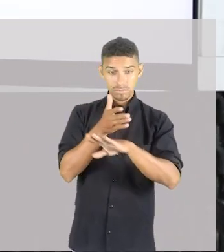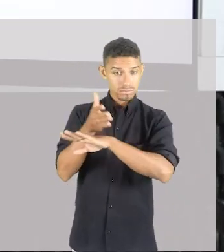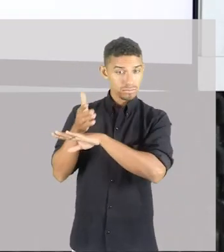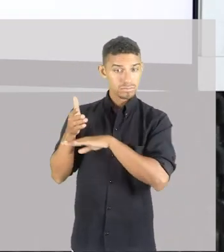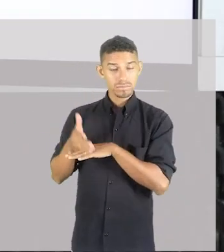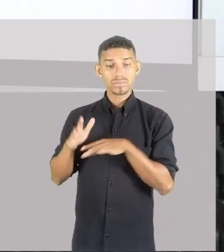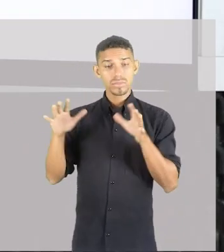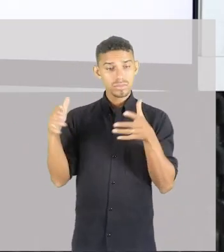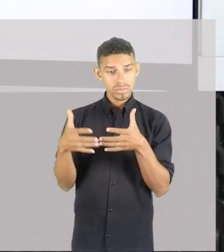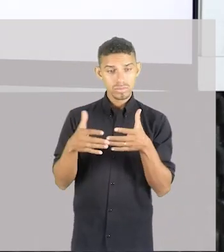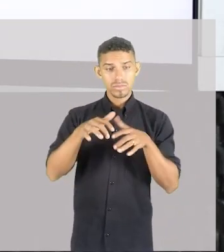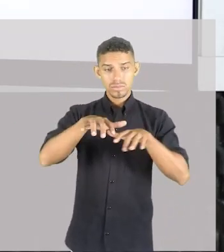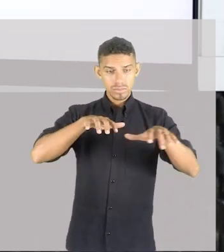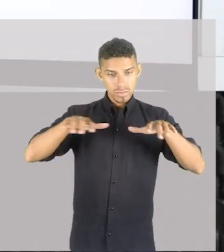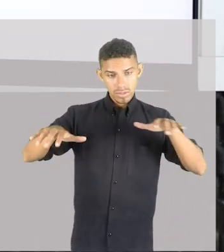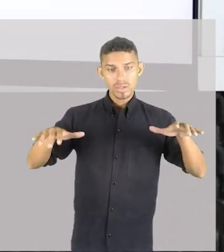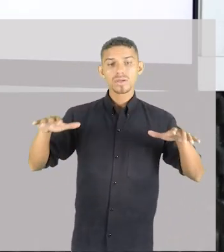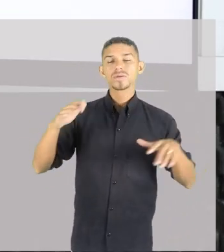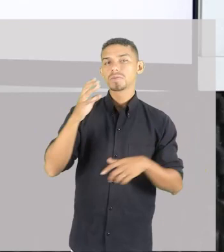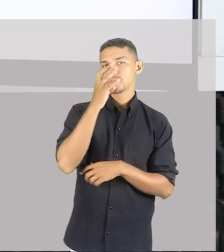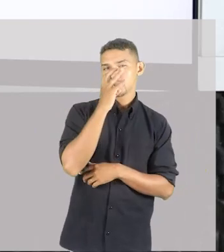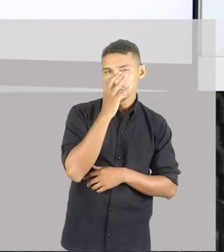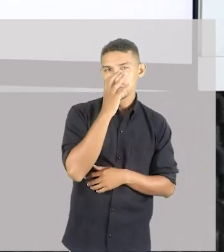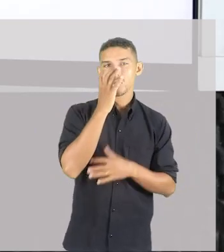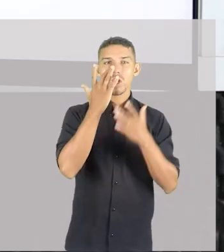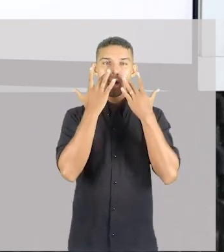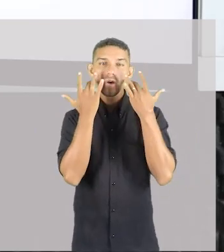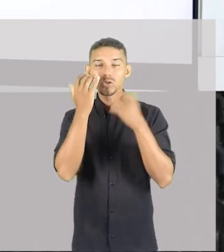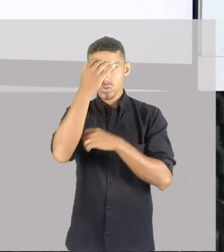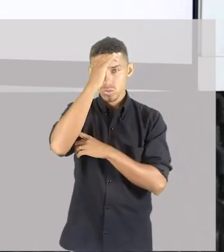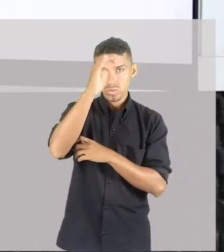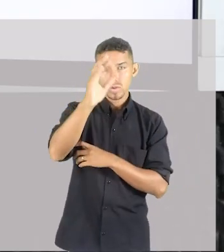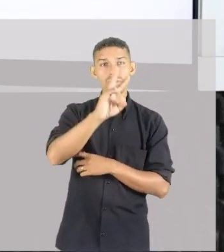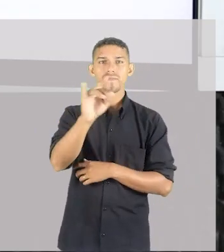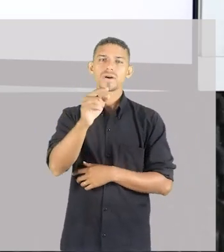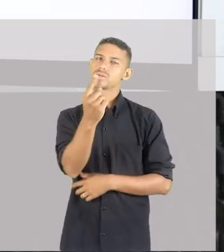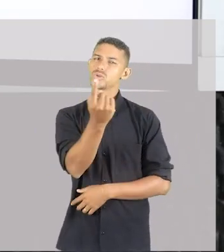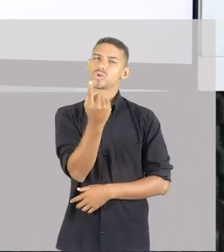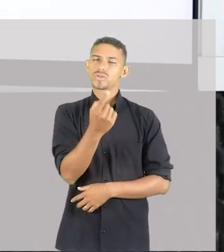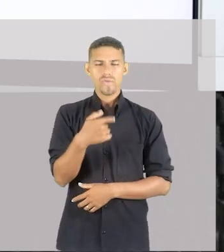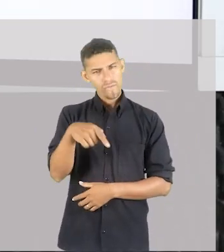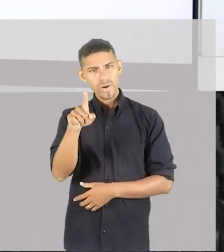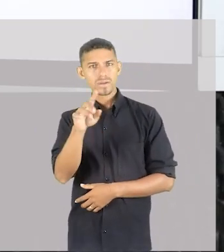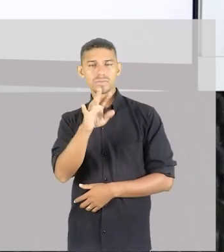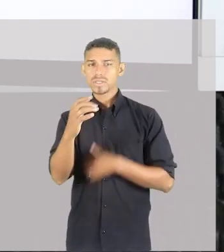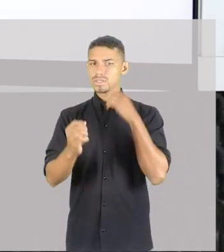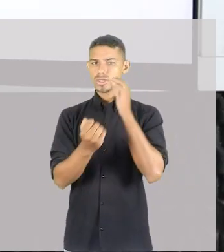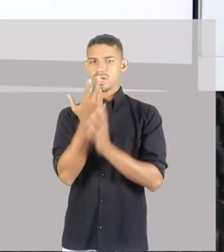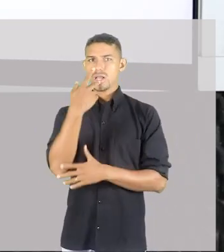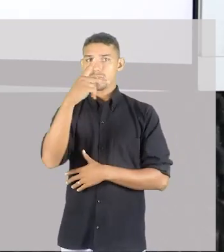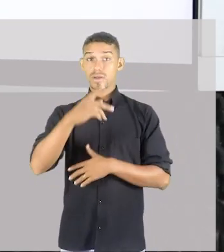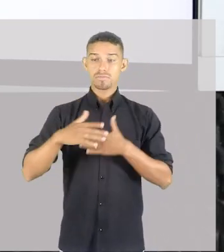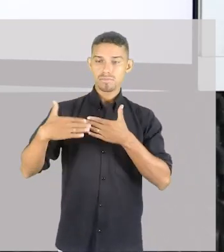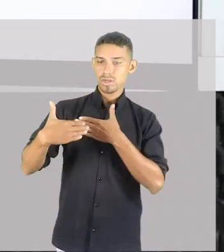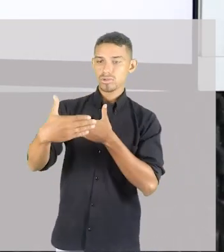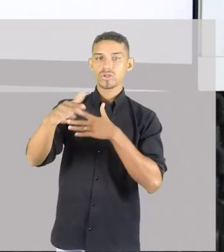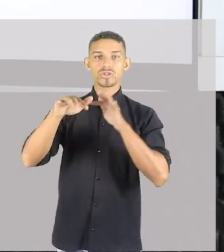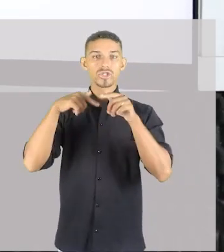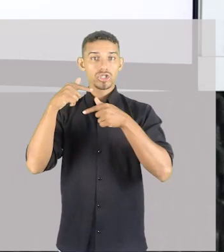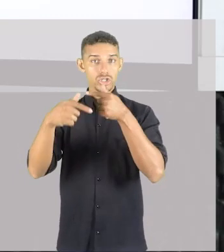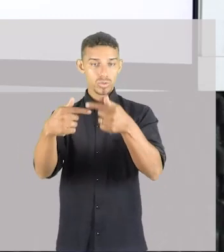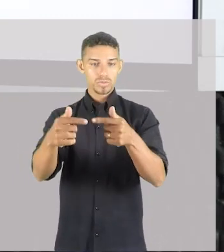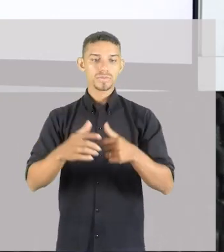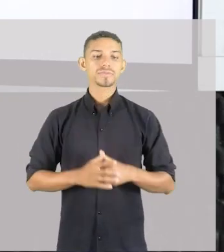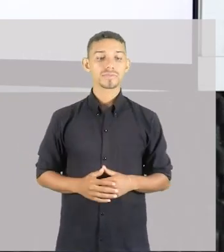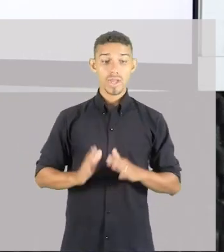processo de difusão, veiculação e apreciação de arte e cultura, vá você mesmo, né? Crie para as próximas. A